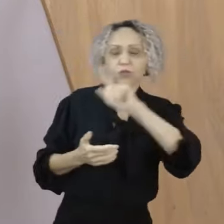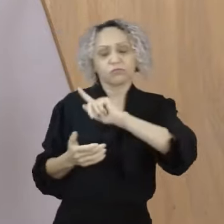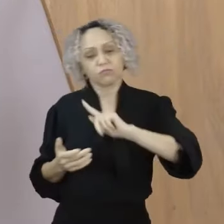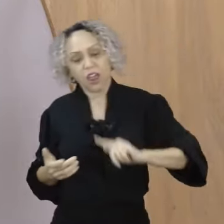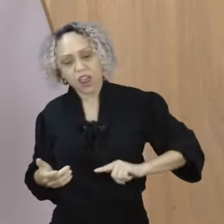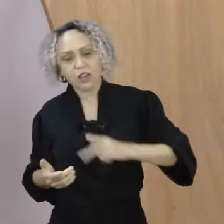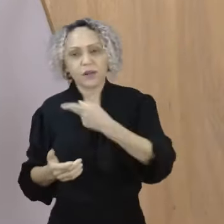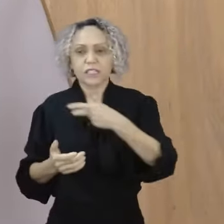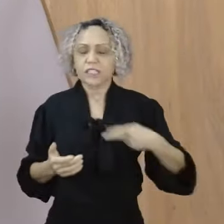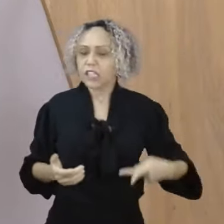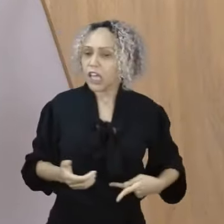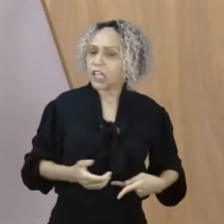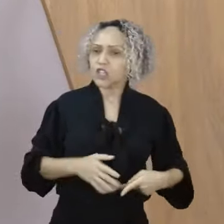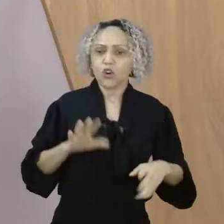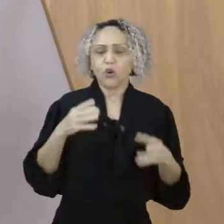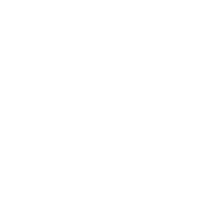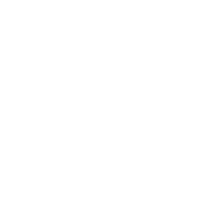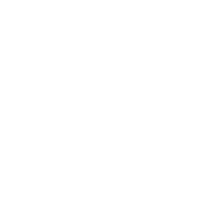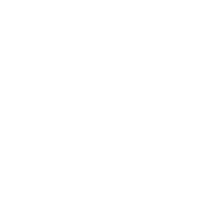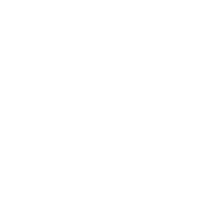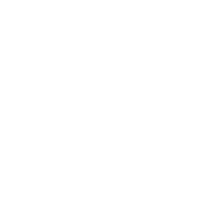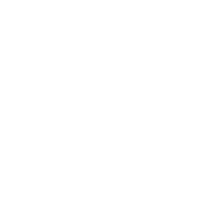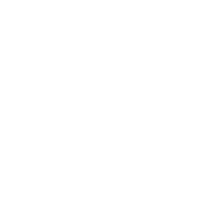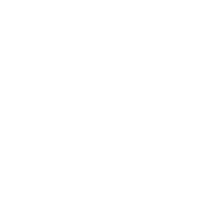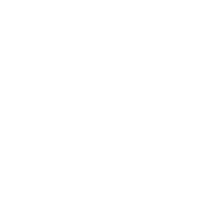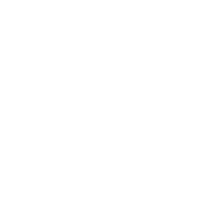discutir a vida das